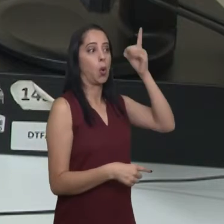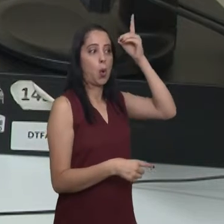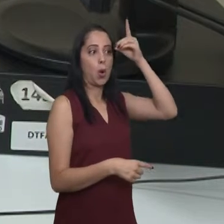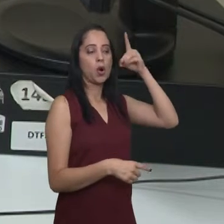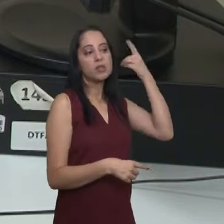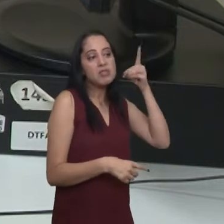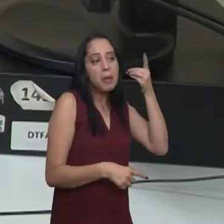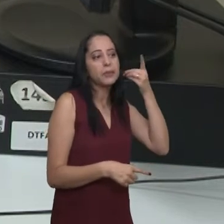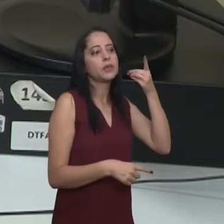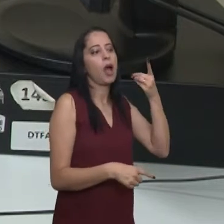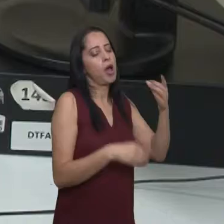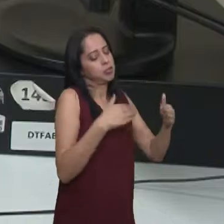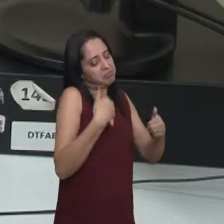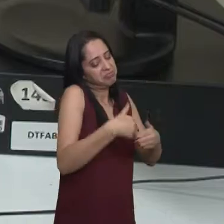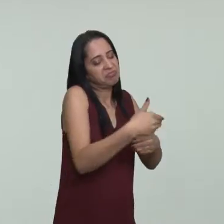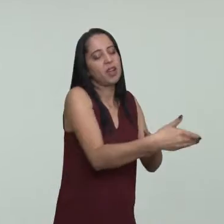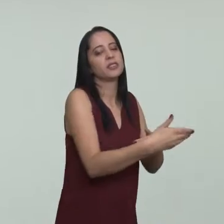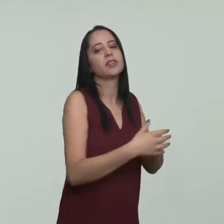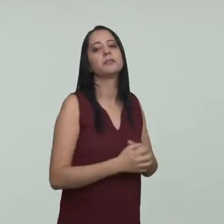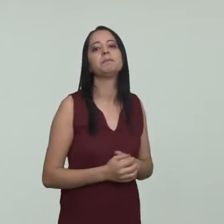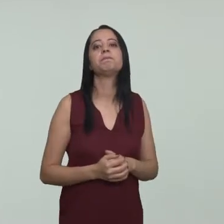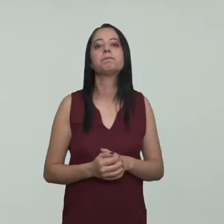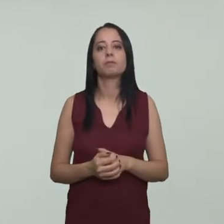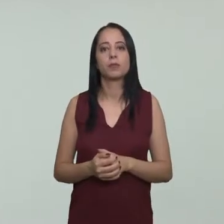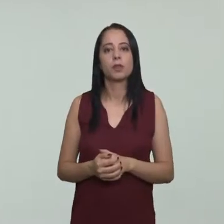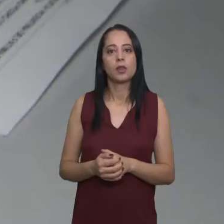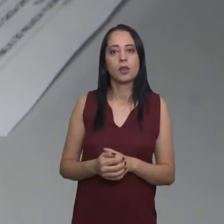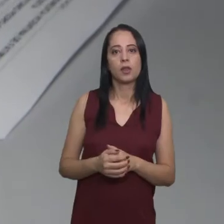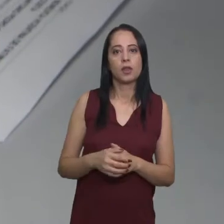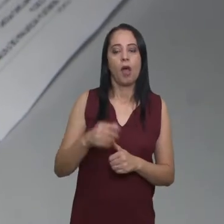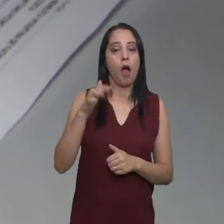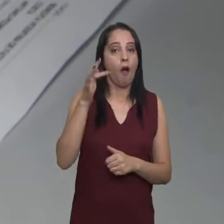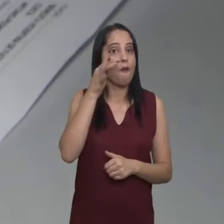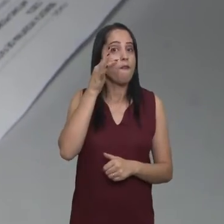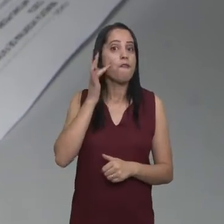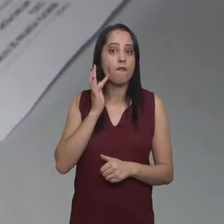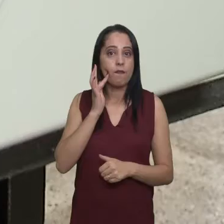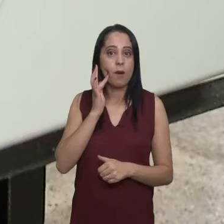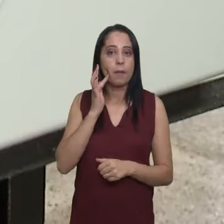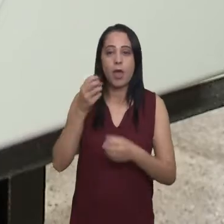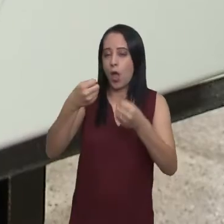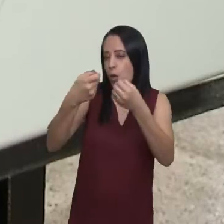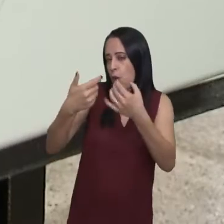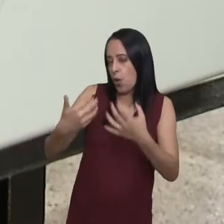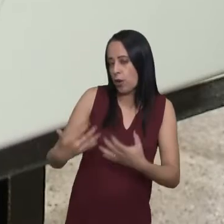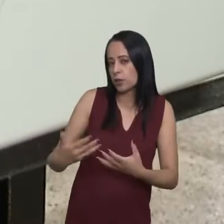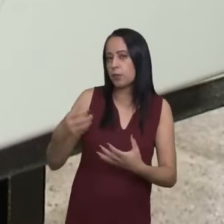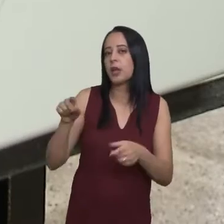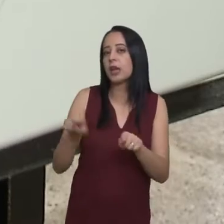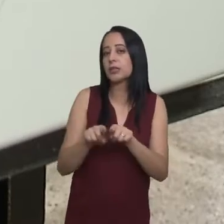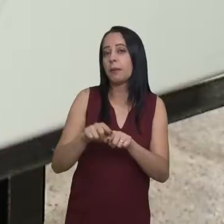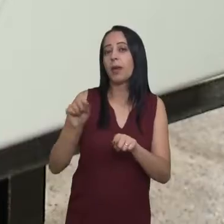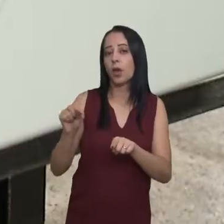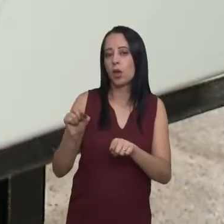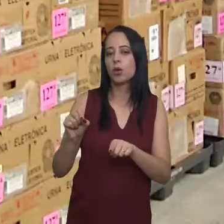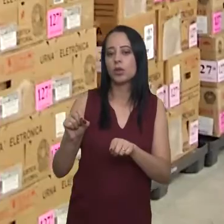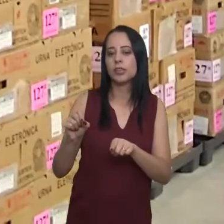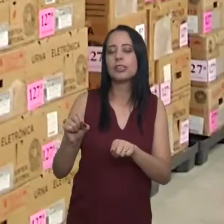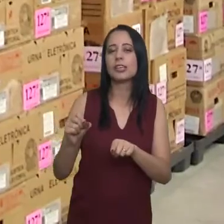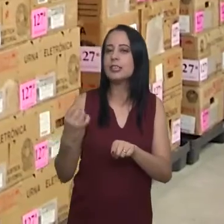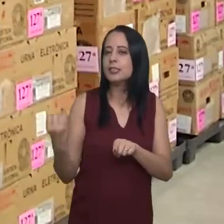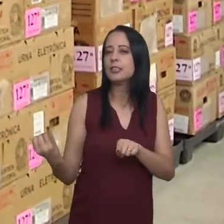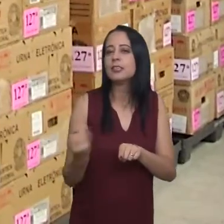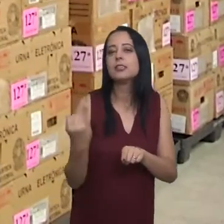seu deputado e assim por diante. Fabião lembra também que a regularização do título e a participação no processo eleitoral